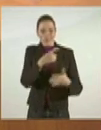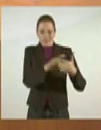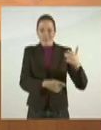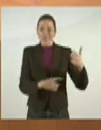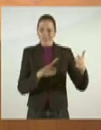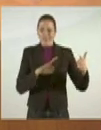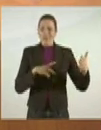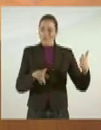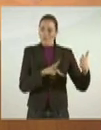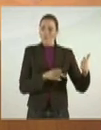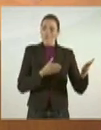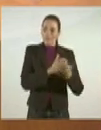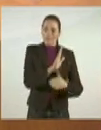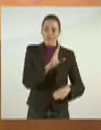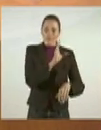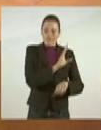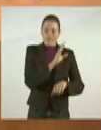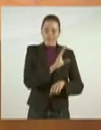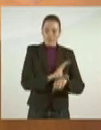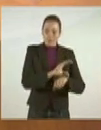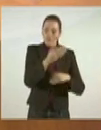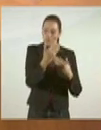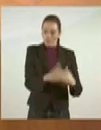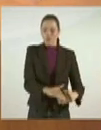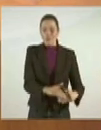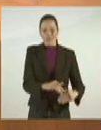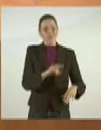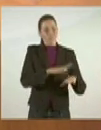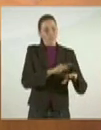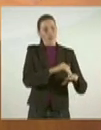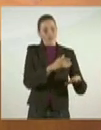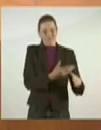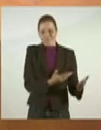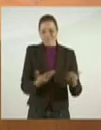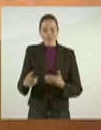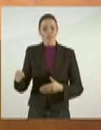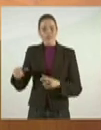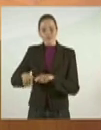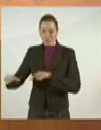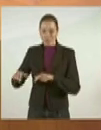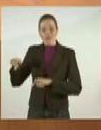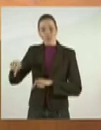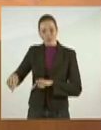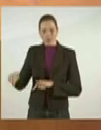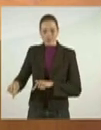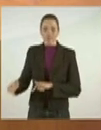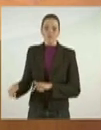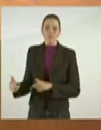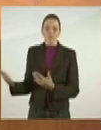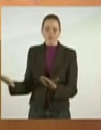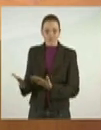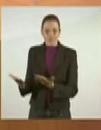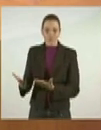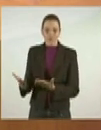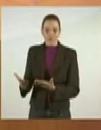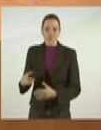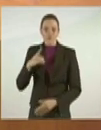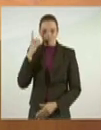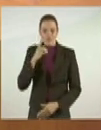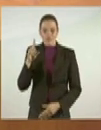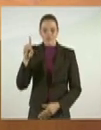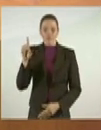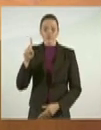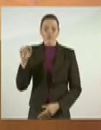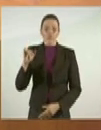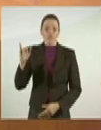possibilidade da contratação dos excedentes do concurso de 2009 deputado dep Zé Inácio e logo após Deputado César